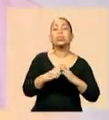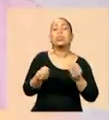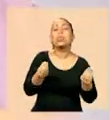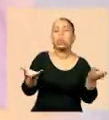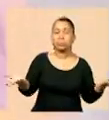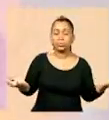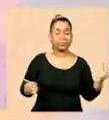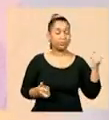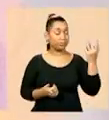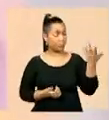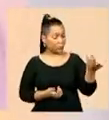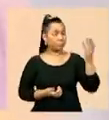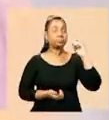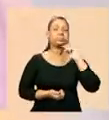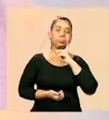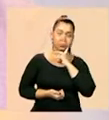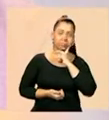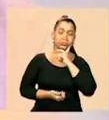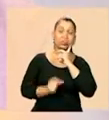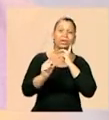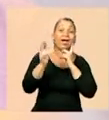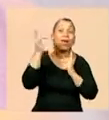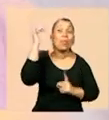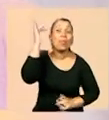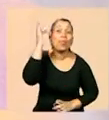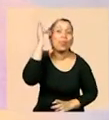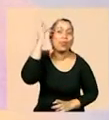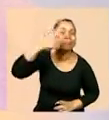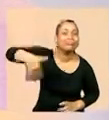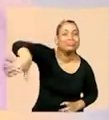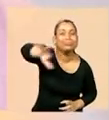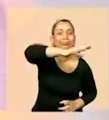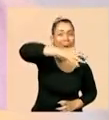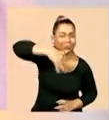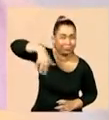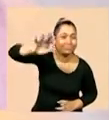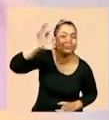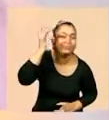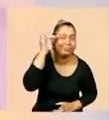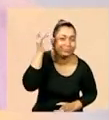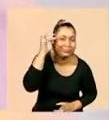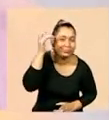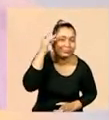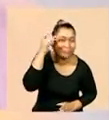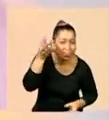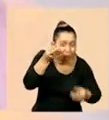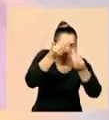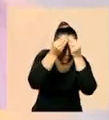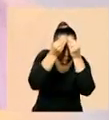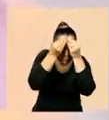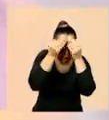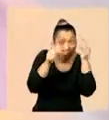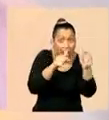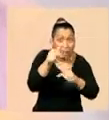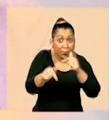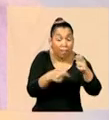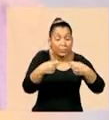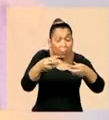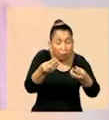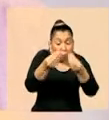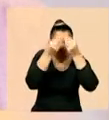É a questão da conscientização, na realidade. A conscientização do trabalhador